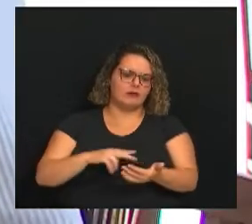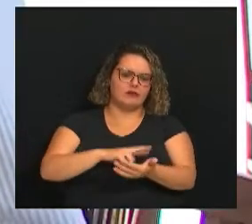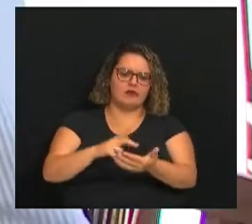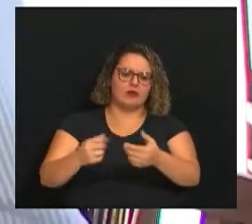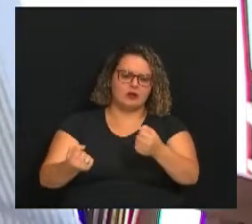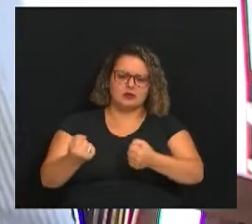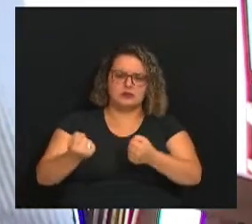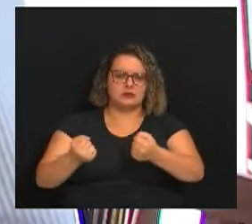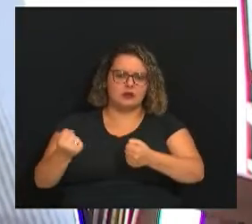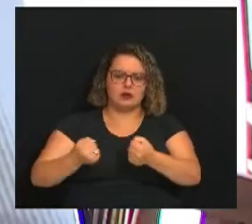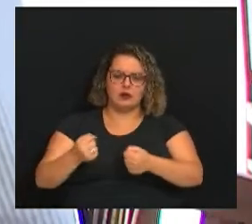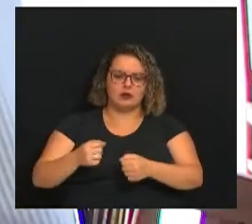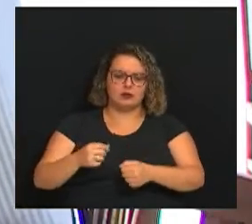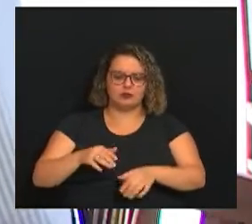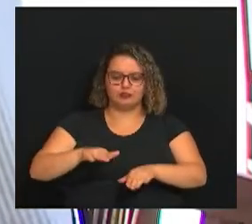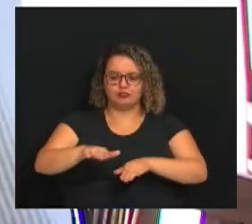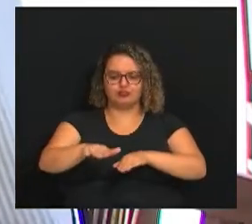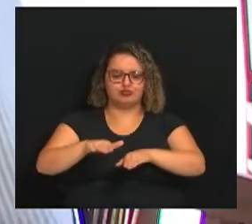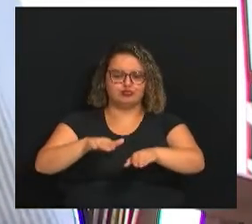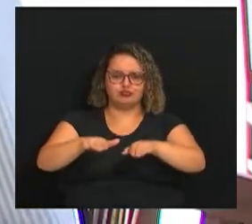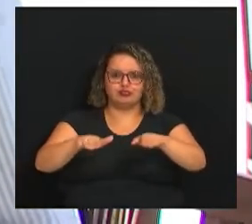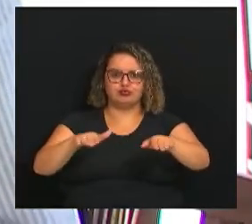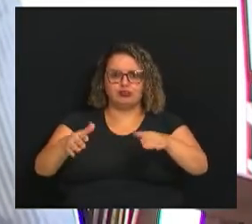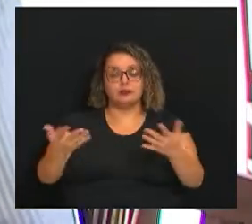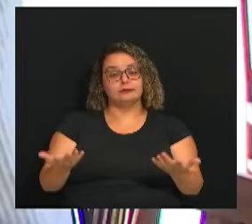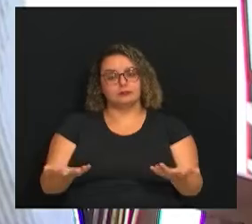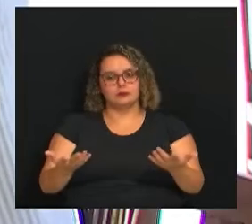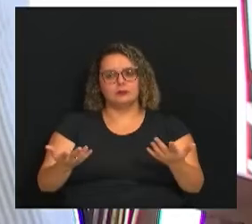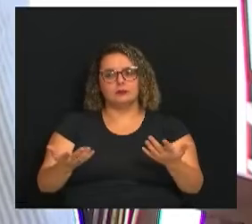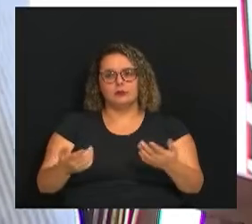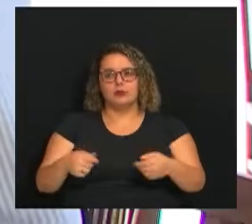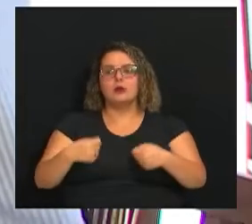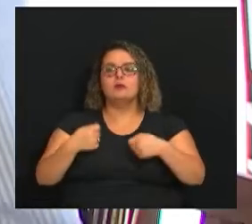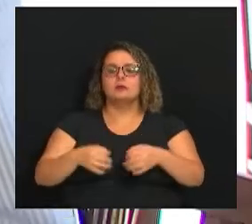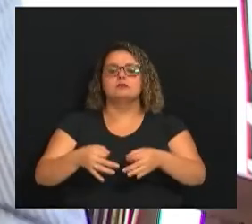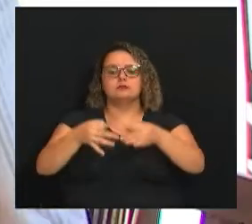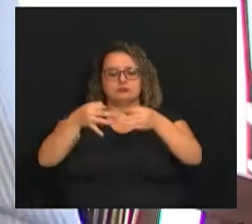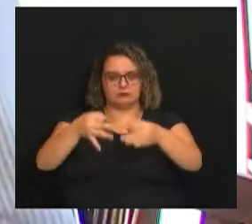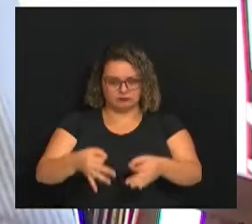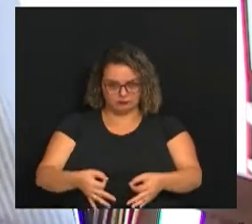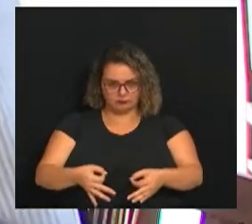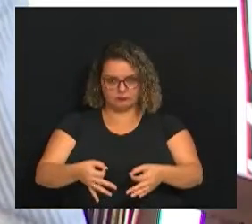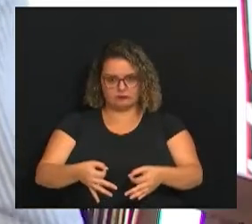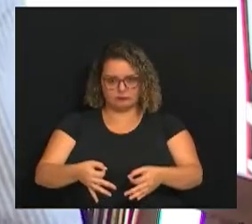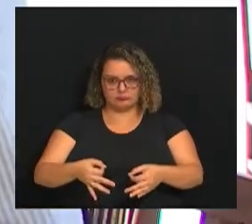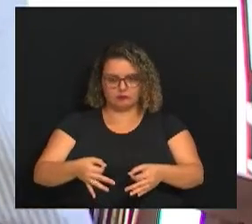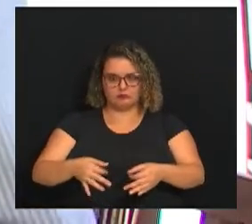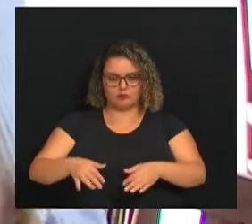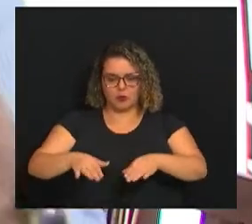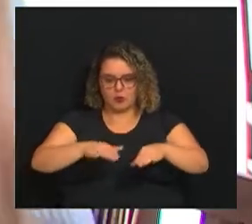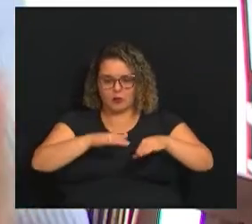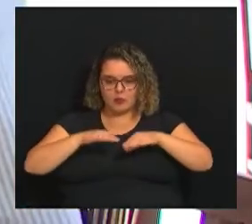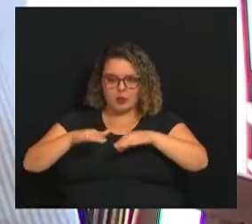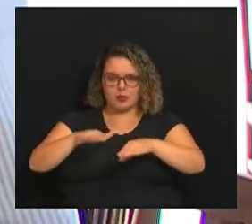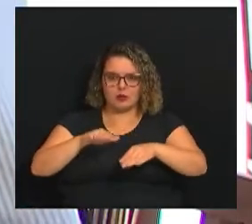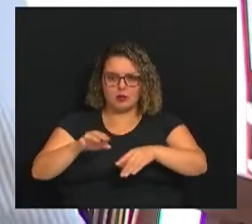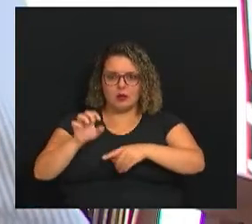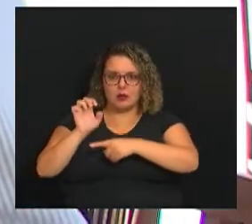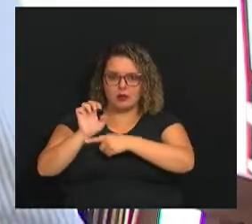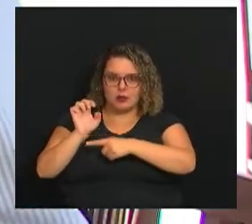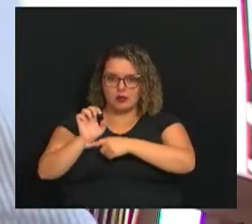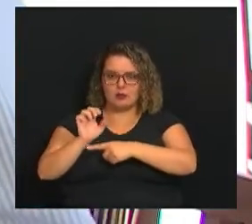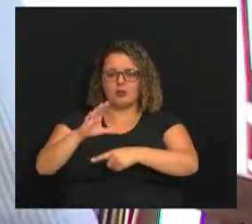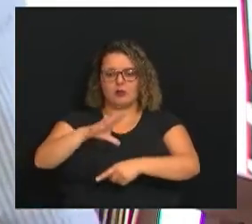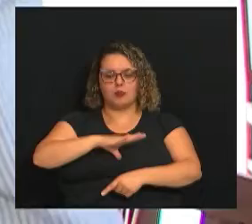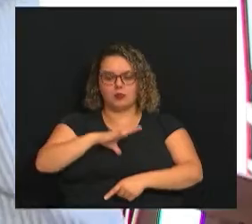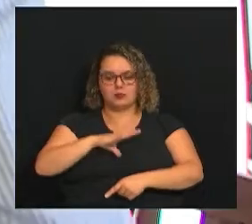Então, assim, as soluções têm que ser encaminhadas para as pastas certas, tanto a nível municipal, estadual e até federal,